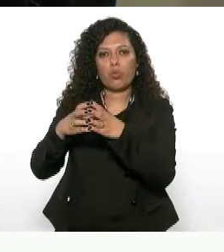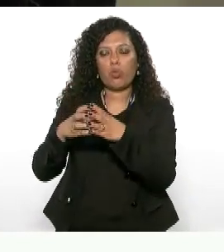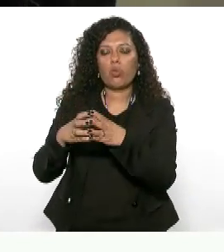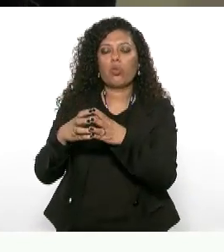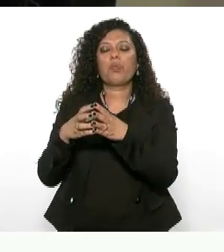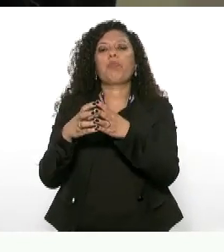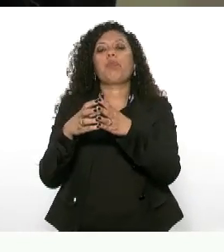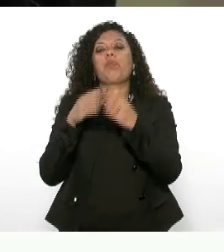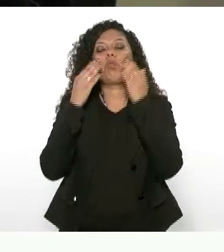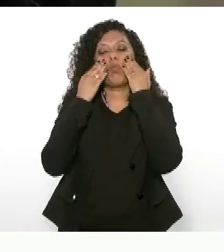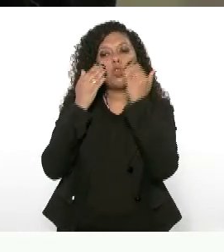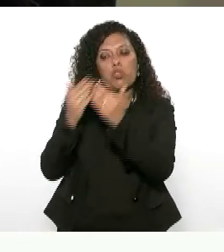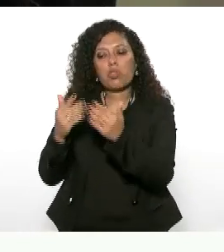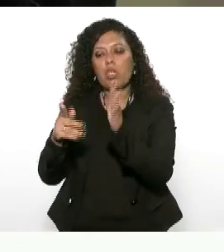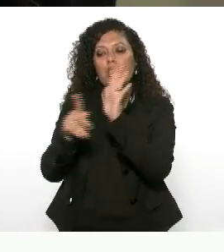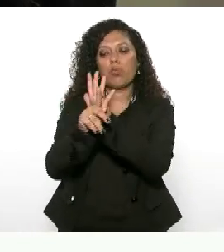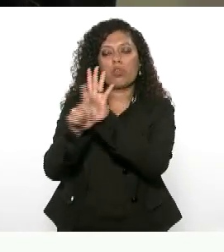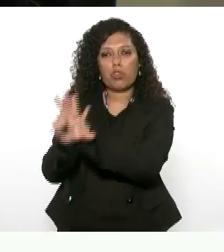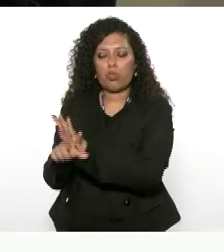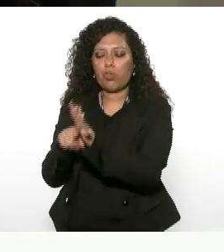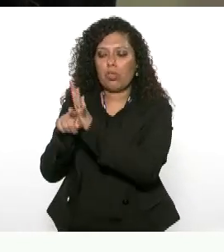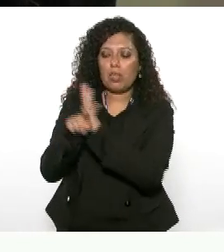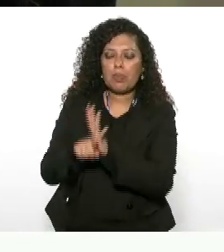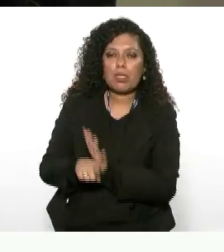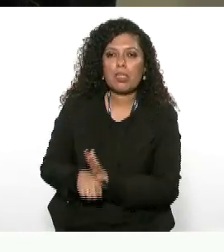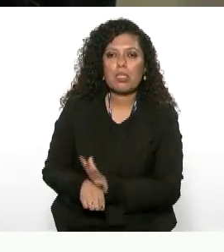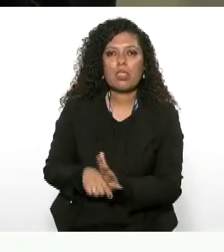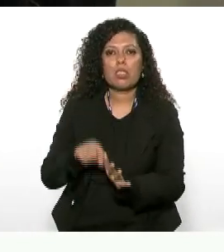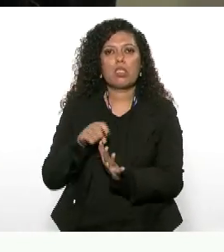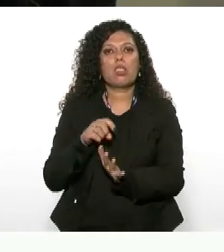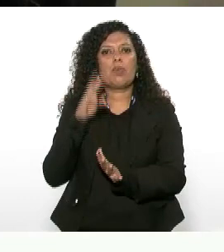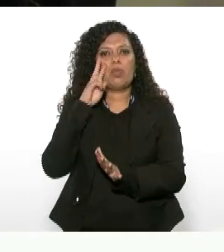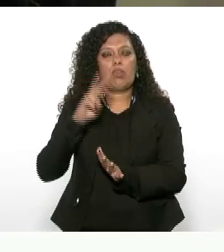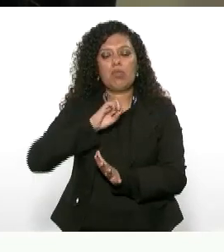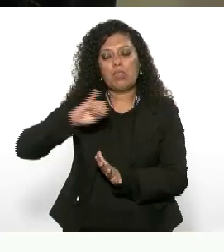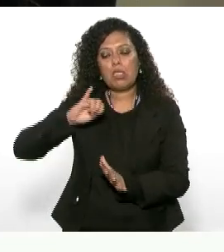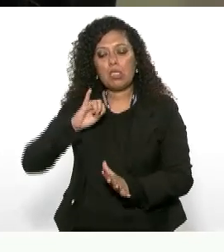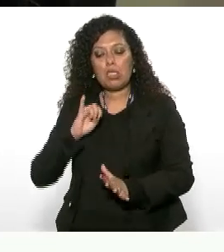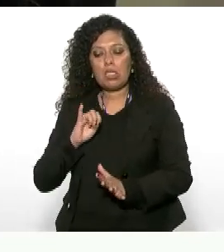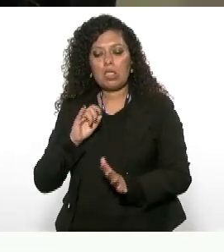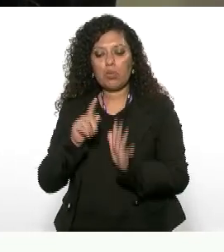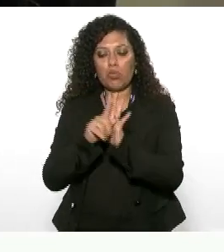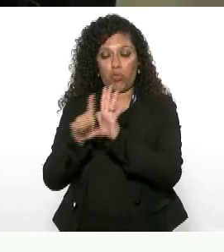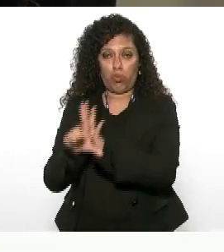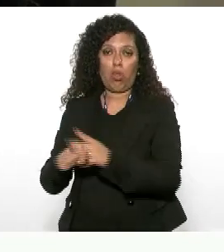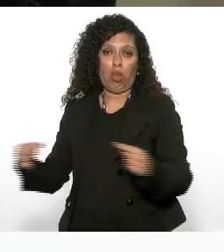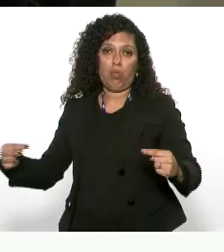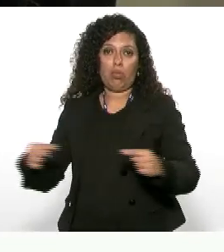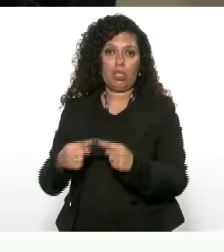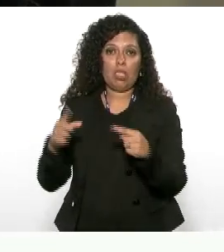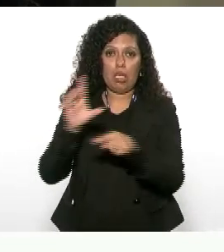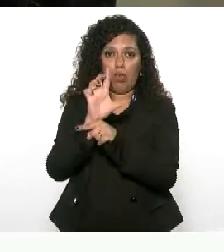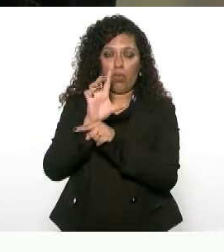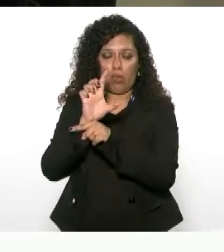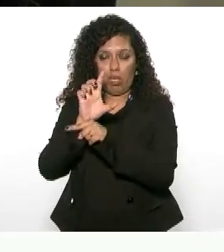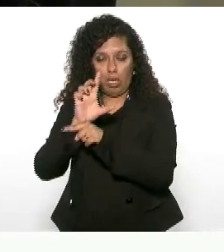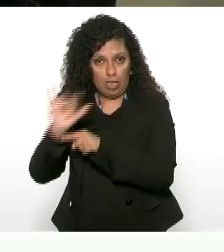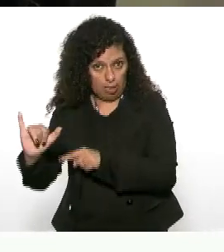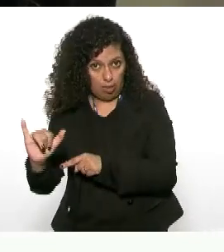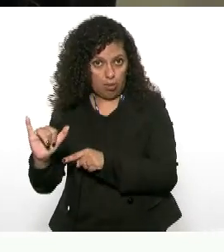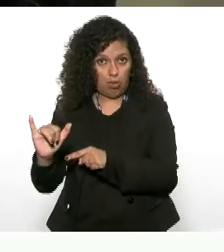seus projetos de lei para uma análise, para verificar se estavam adequados, né, a essa